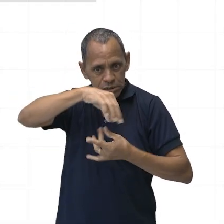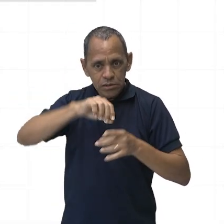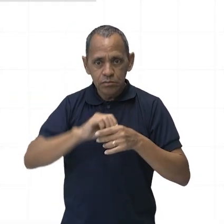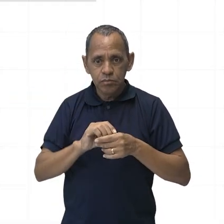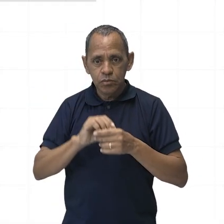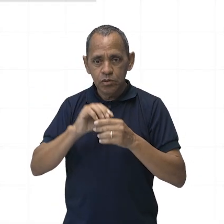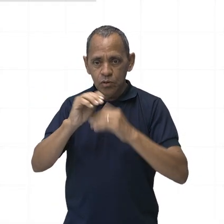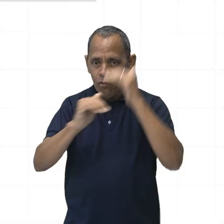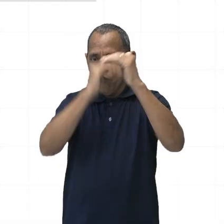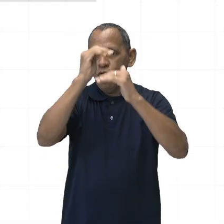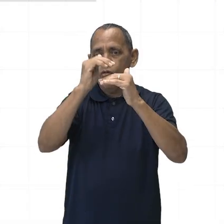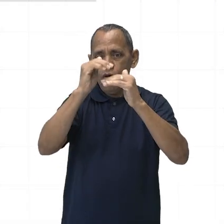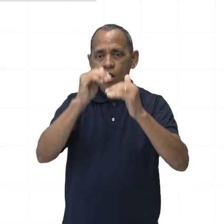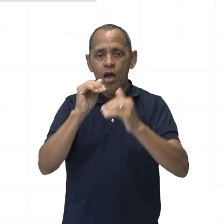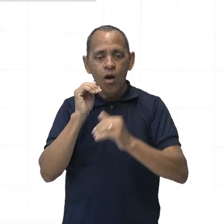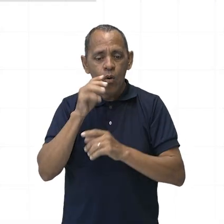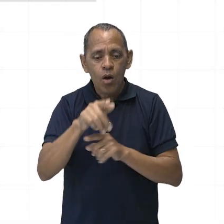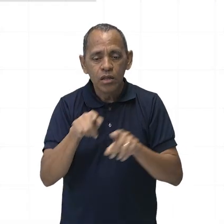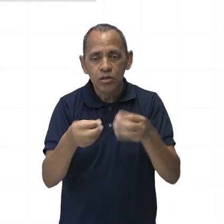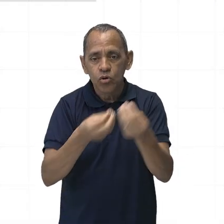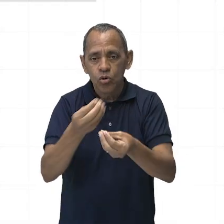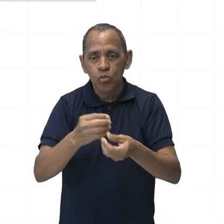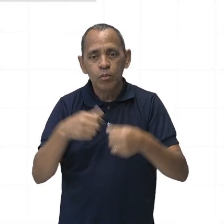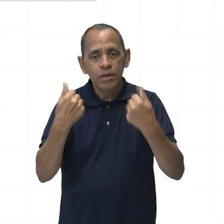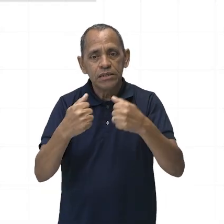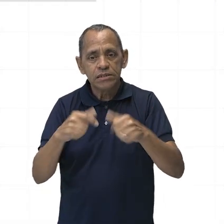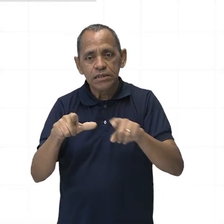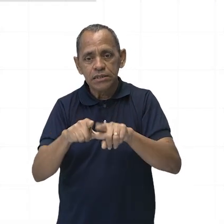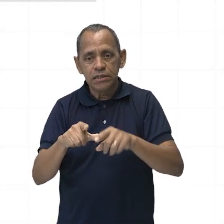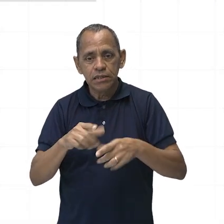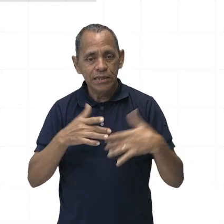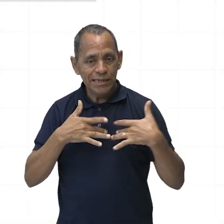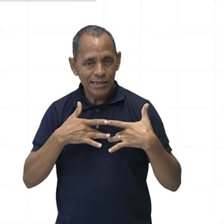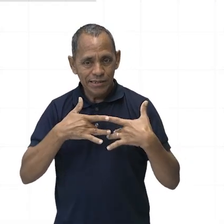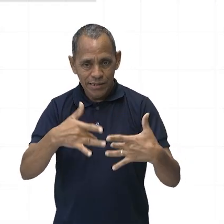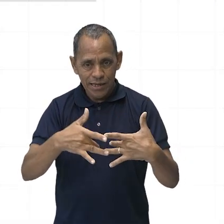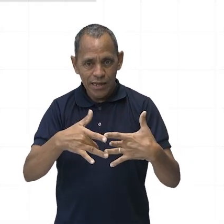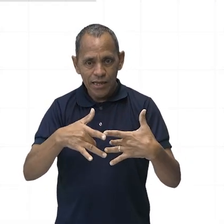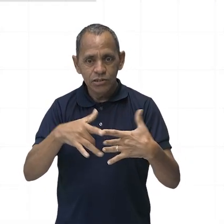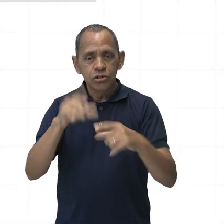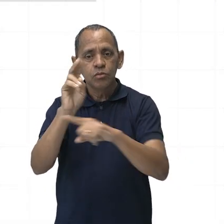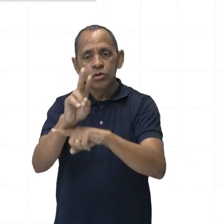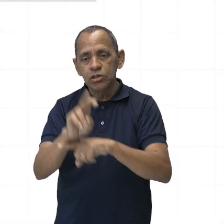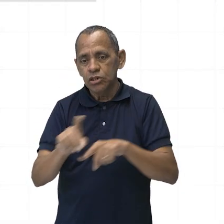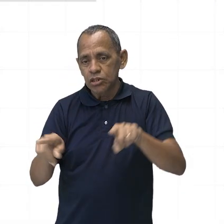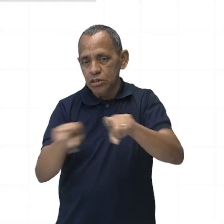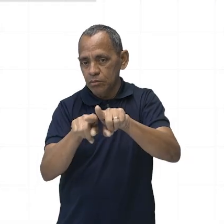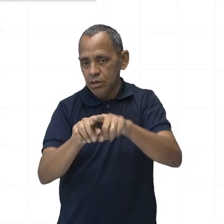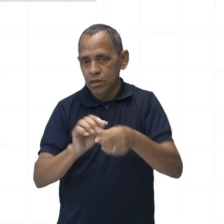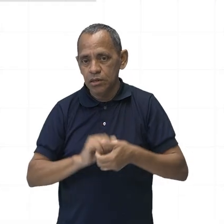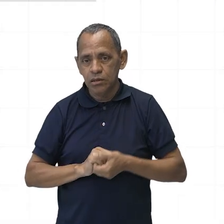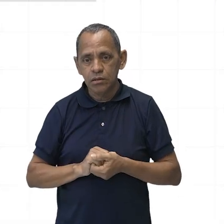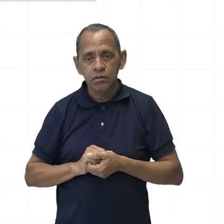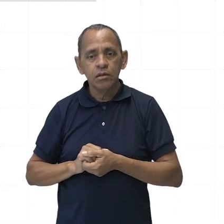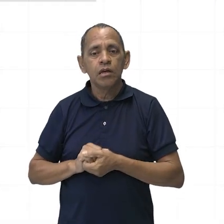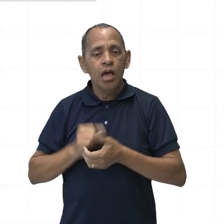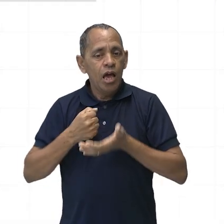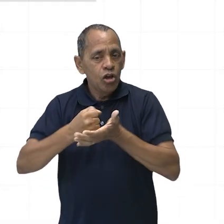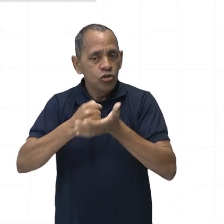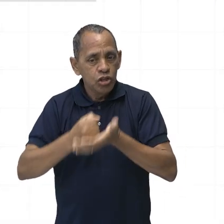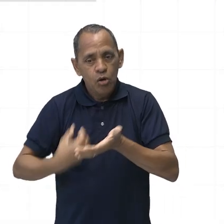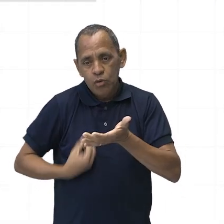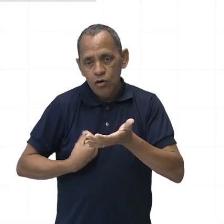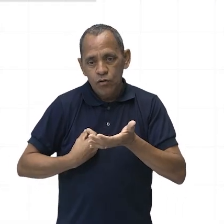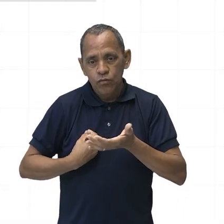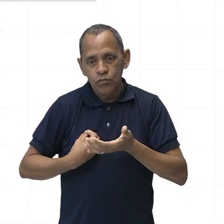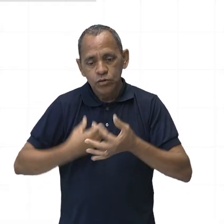espirituais superiores, é necessário praticar a caridade, proteger e ajudar a garantir uma vida digna